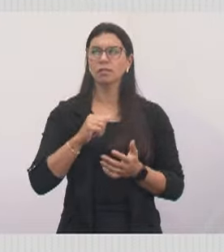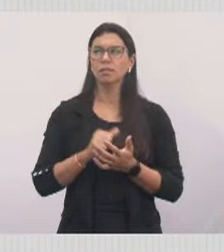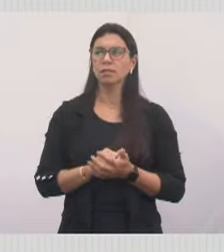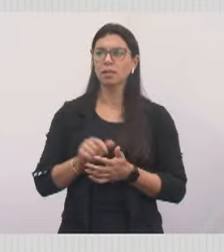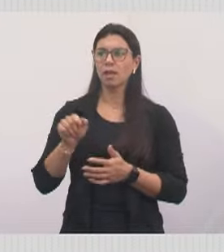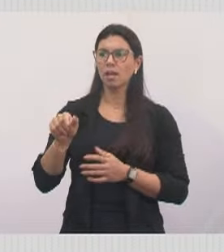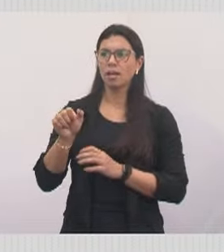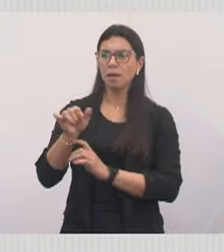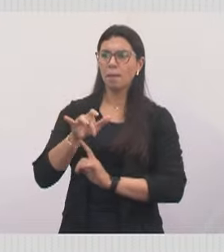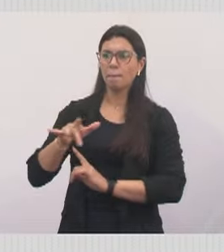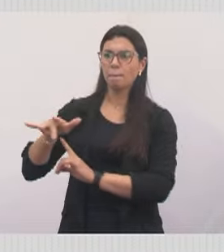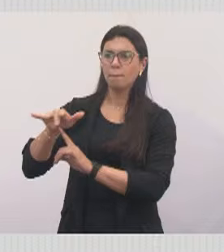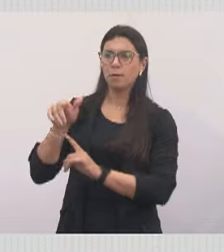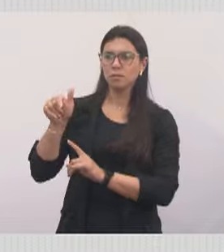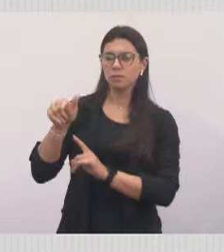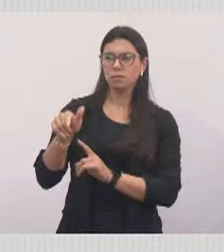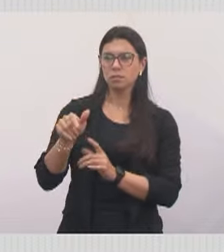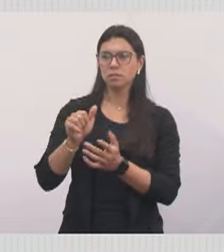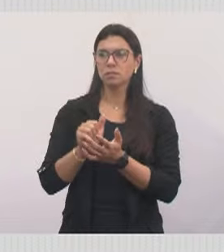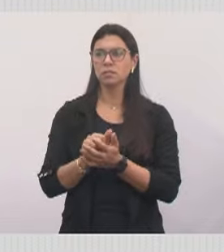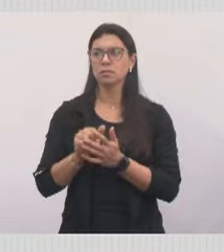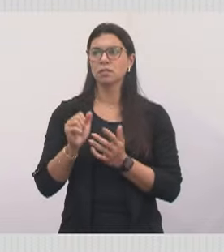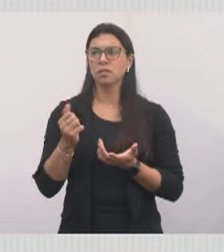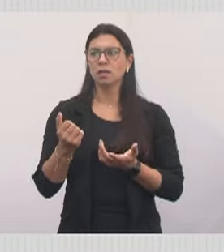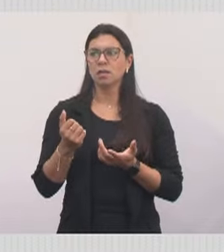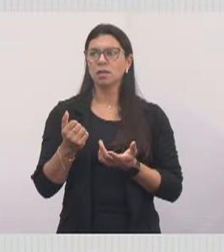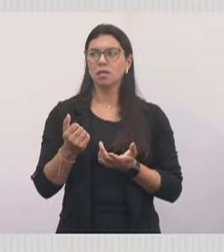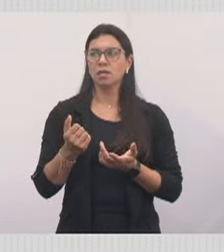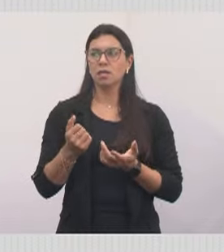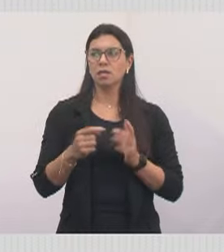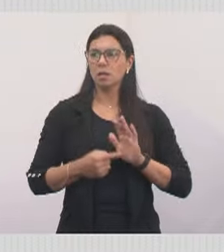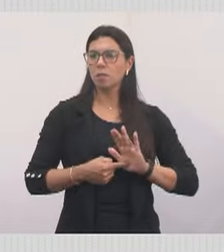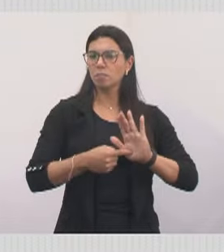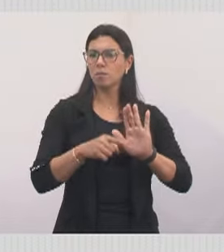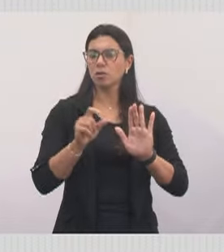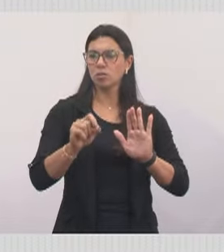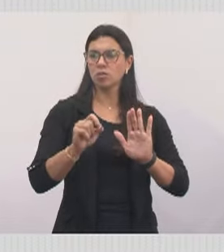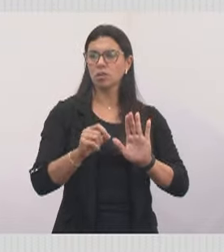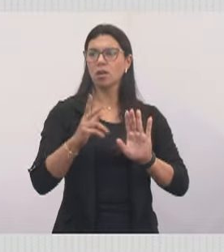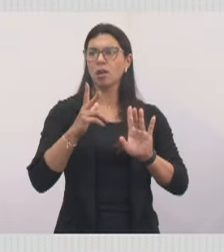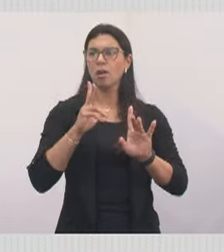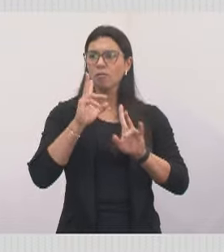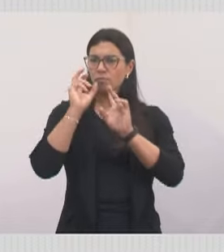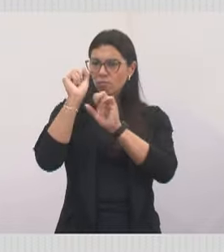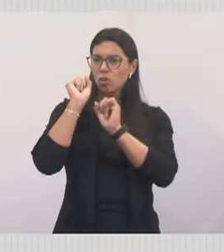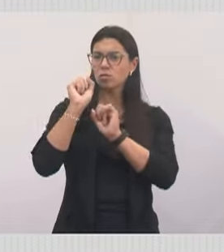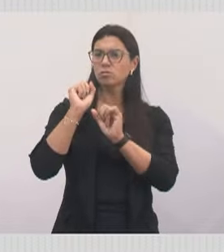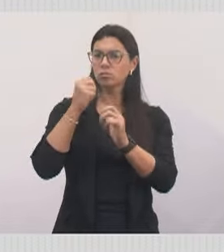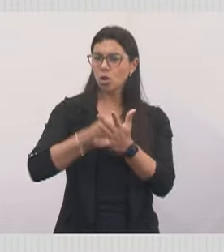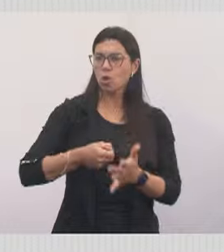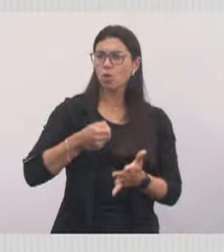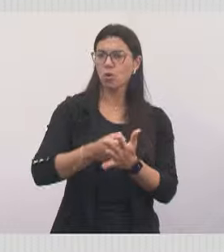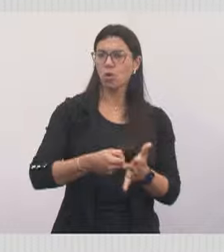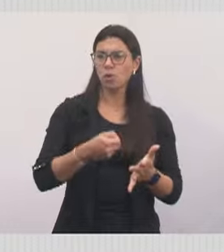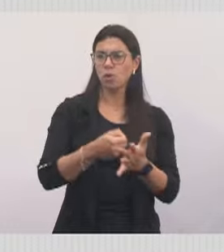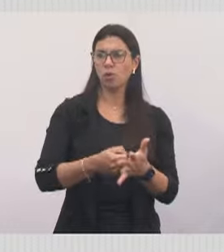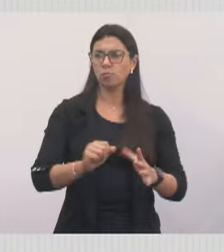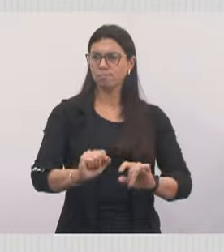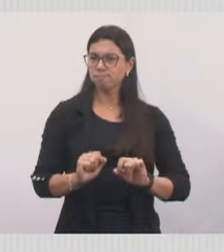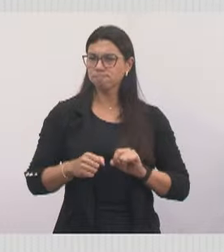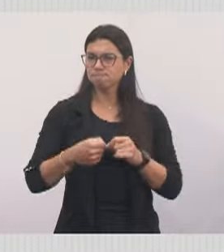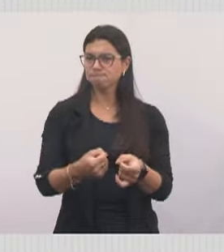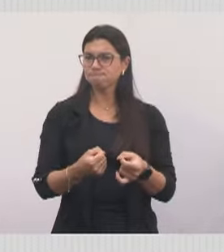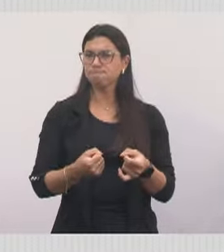sede social, parque aquático e setor recreativo, que demonstram a fibra e valor e a luta incansável